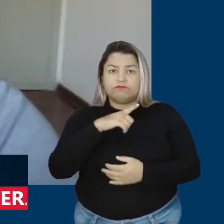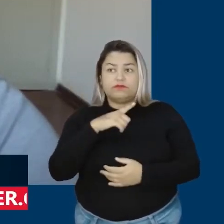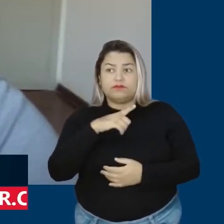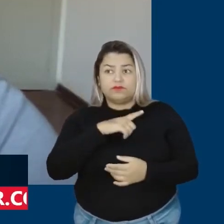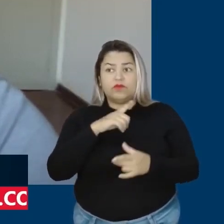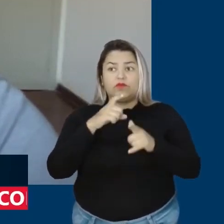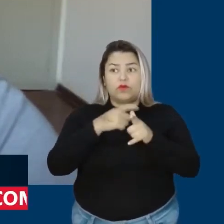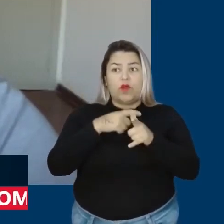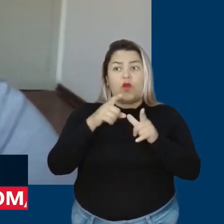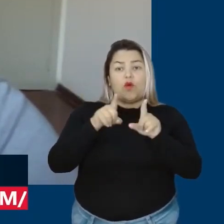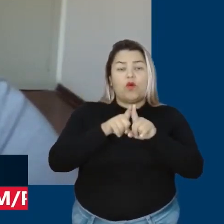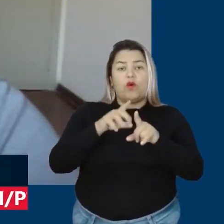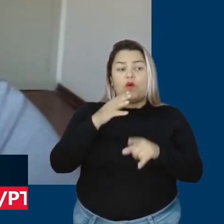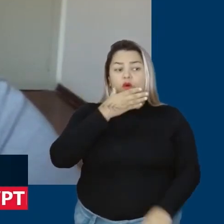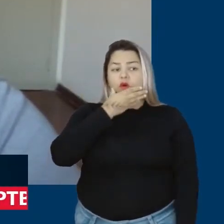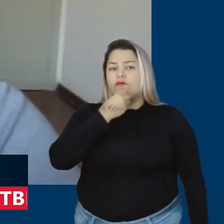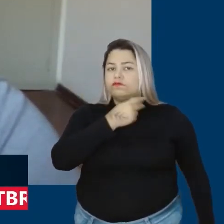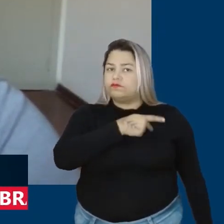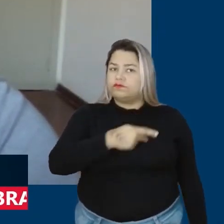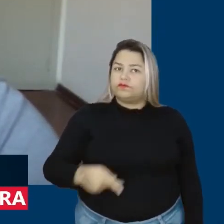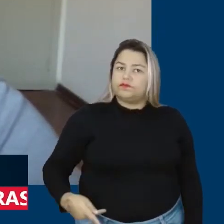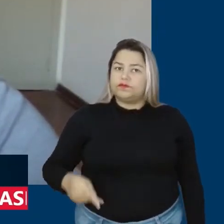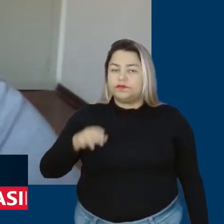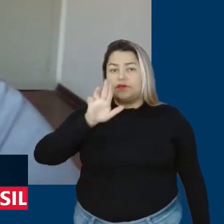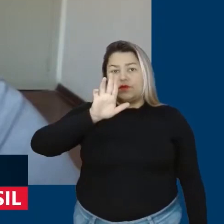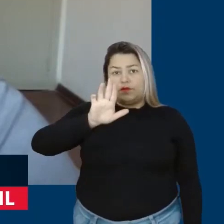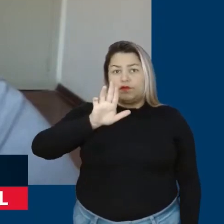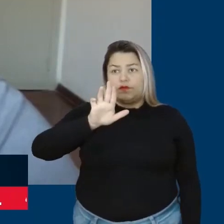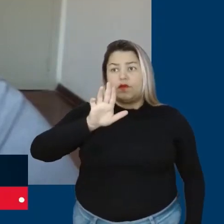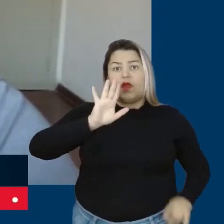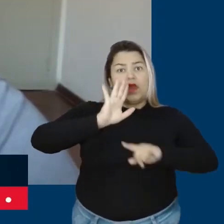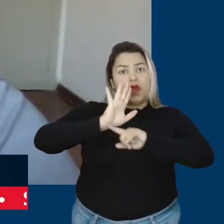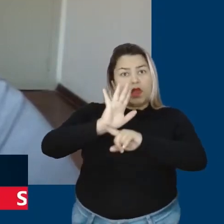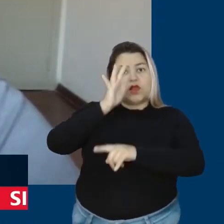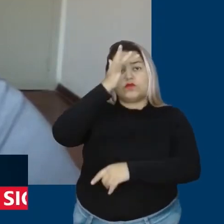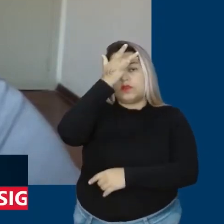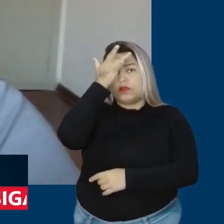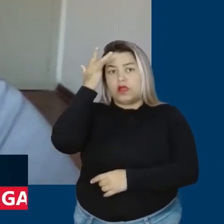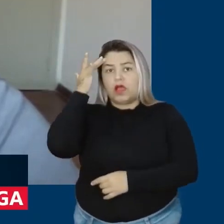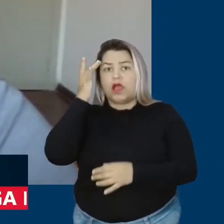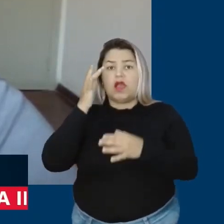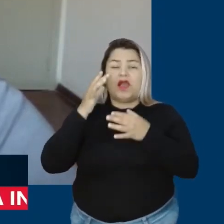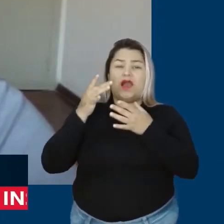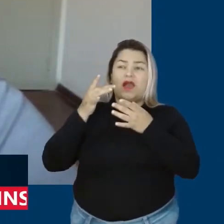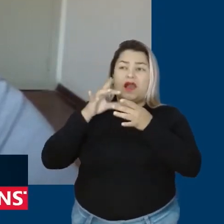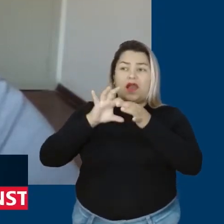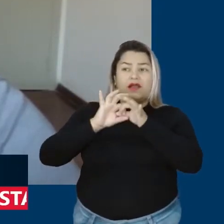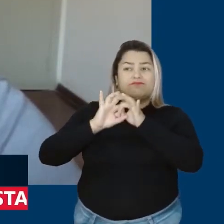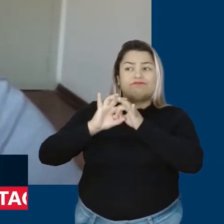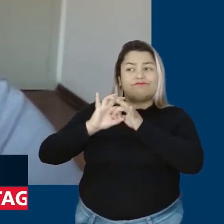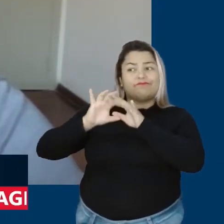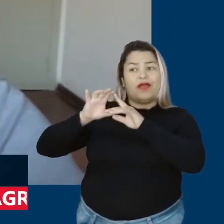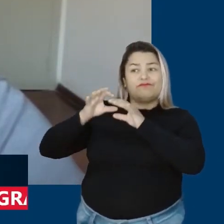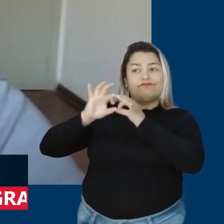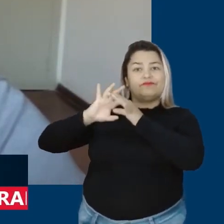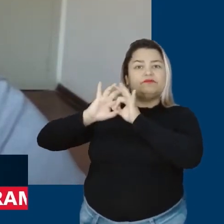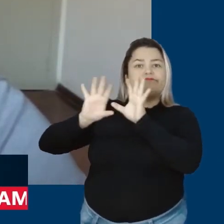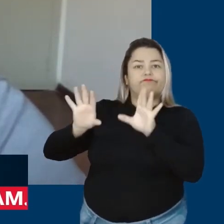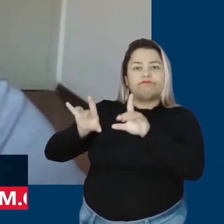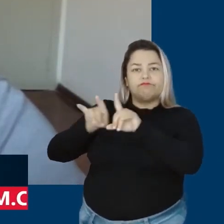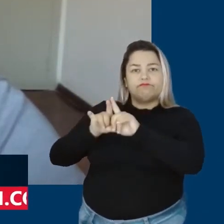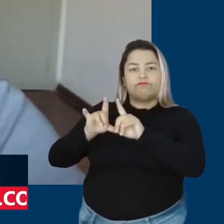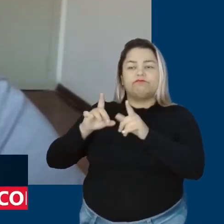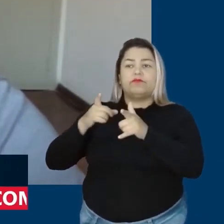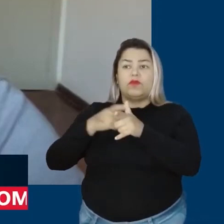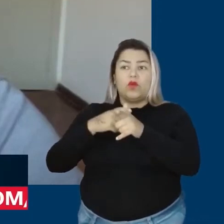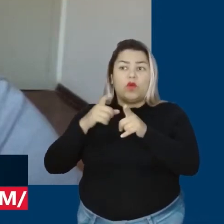Lula pediu, então, um programa que ajudasse as pessoas a se livrar dessas dívidas. O Haddad